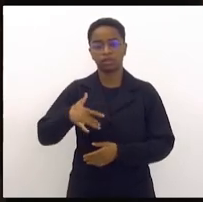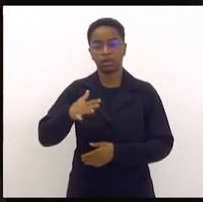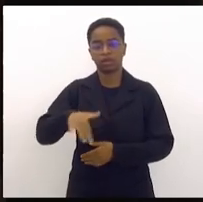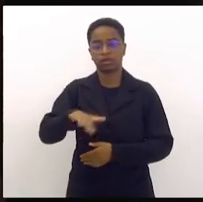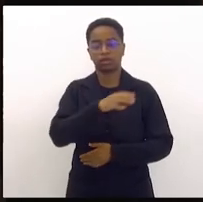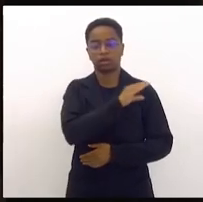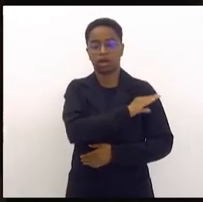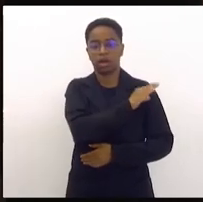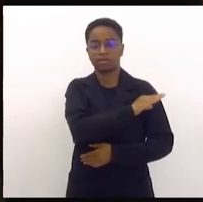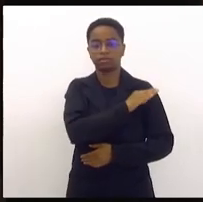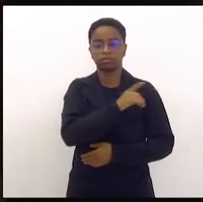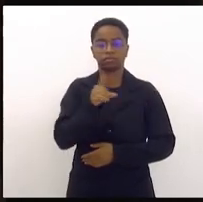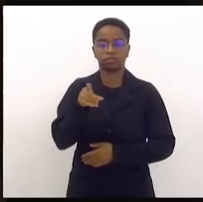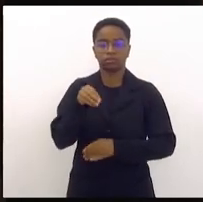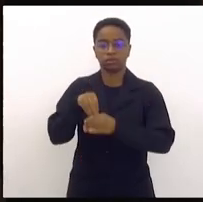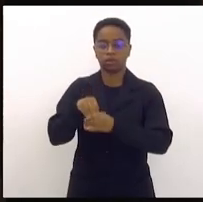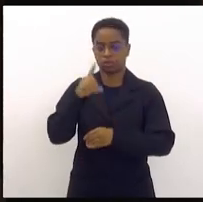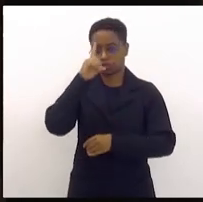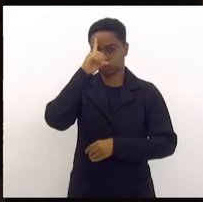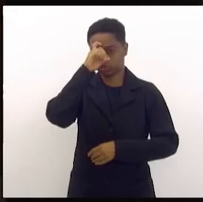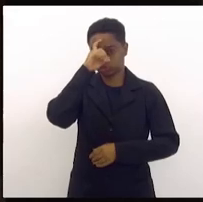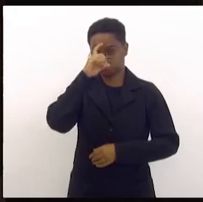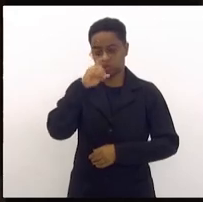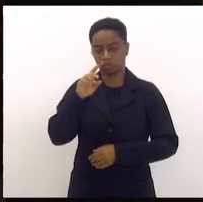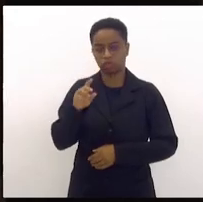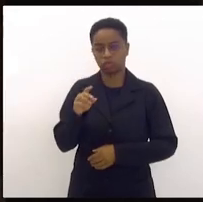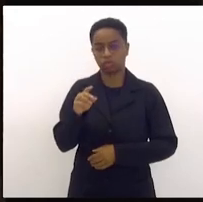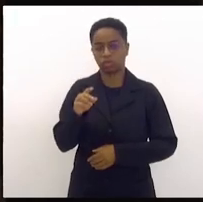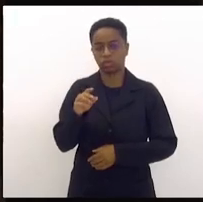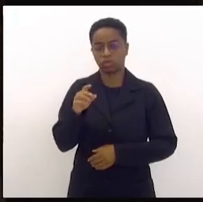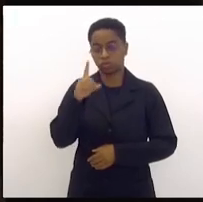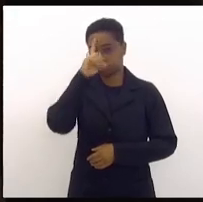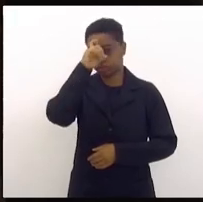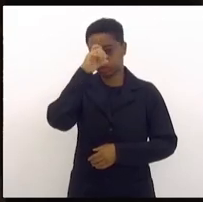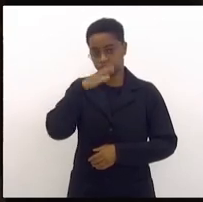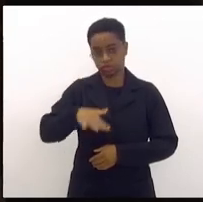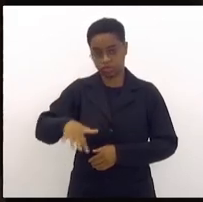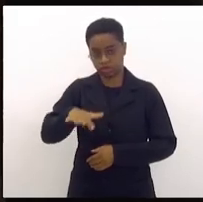do Hospital HGG, o Hospital Geral de Guarulhos.